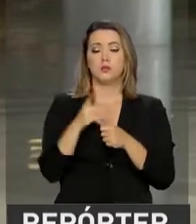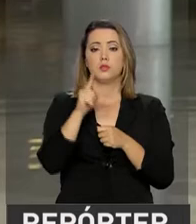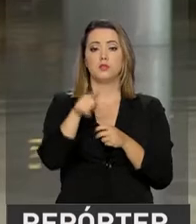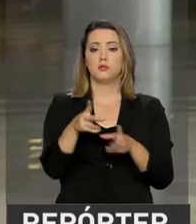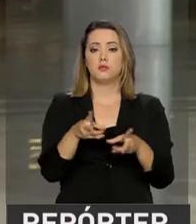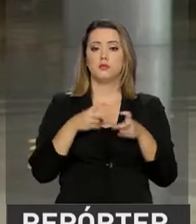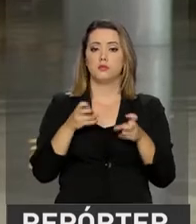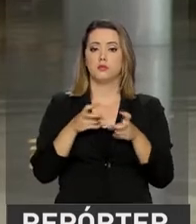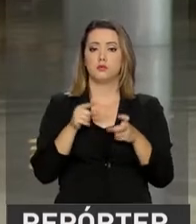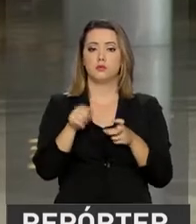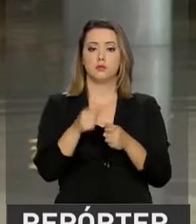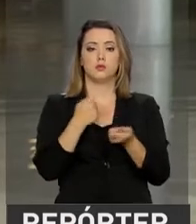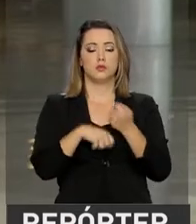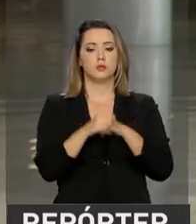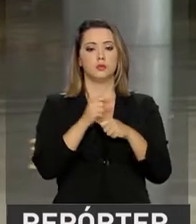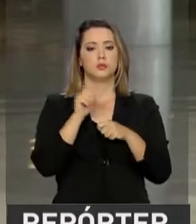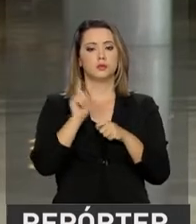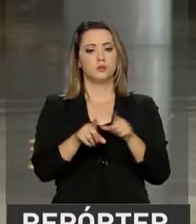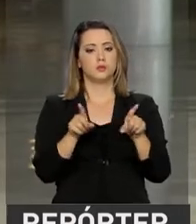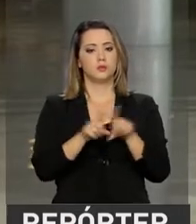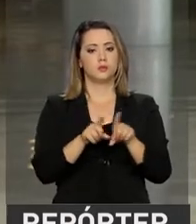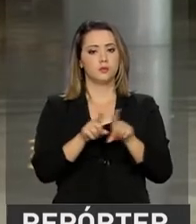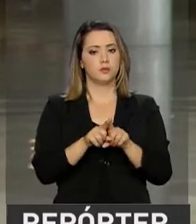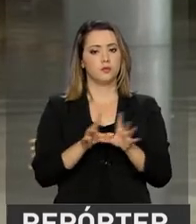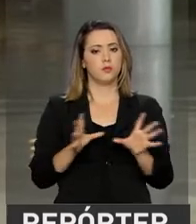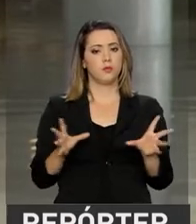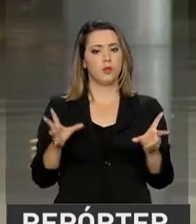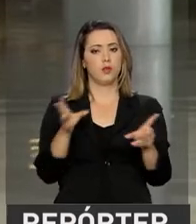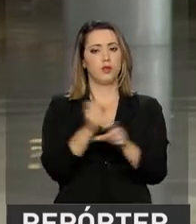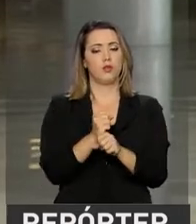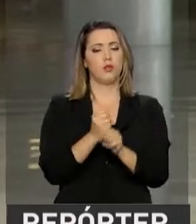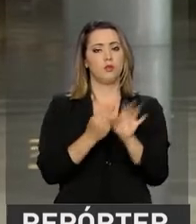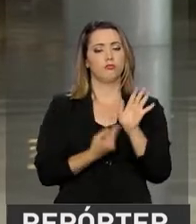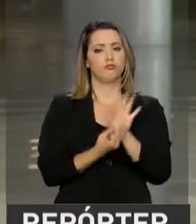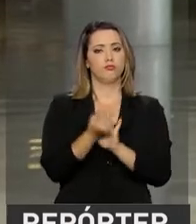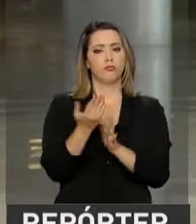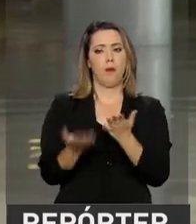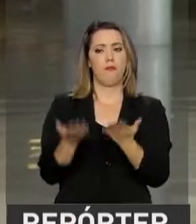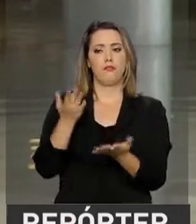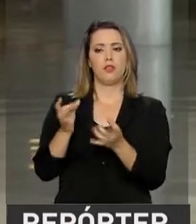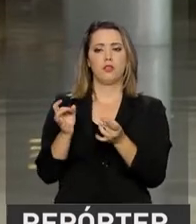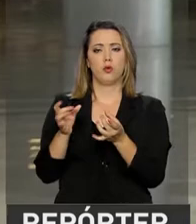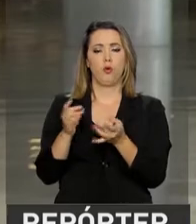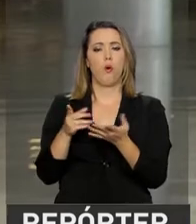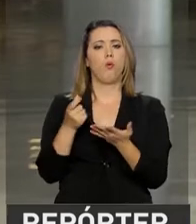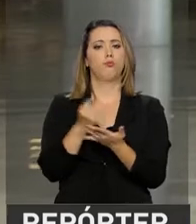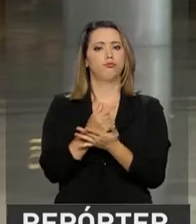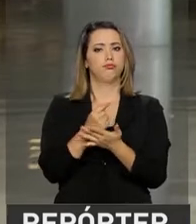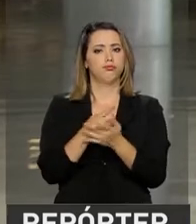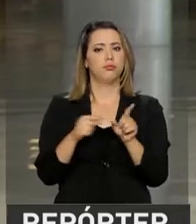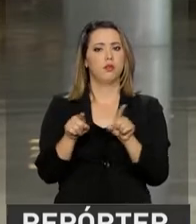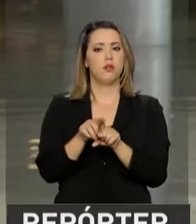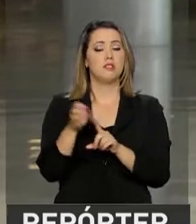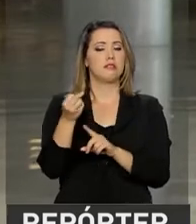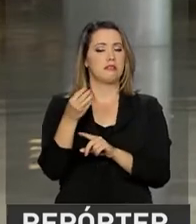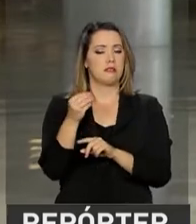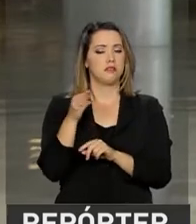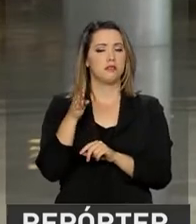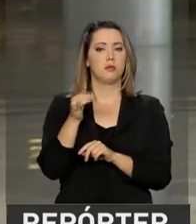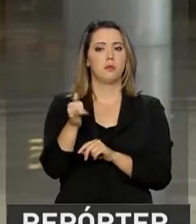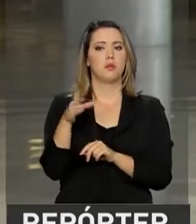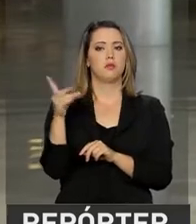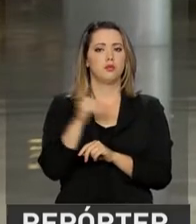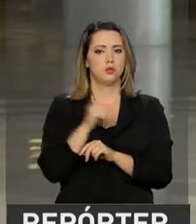de economistas é que também o saldo da balança comercial neste ano vai fechar em 60 milhões de dólares